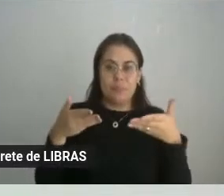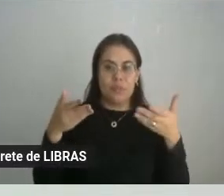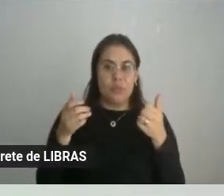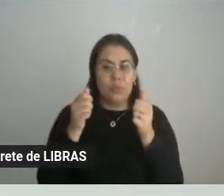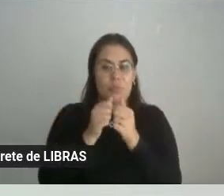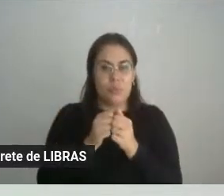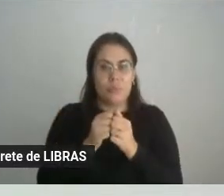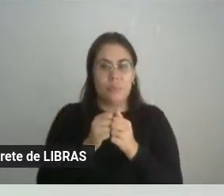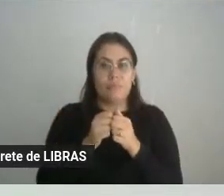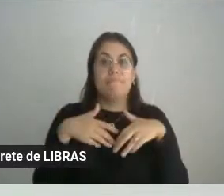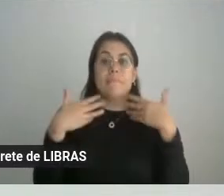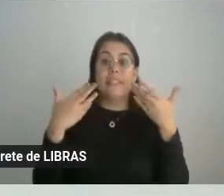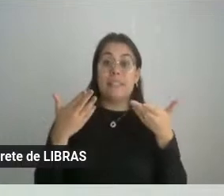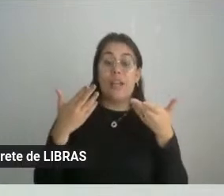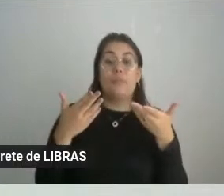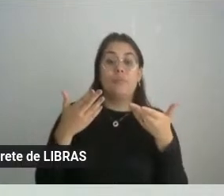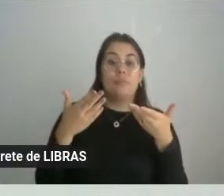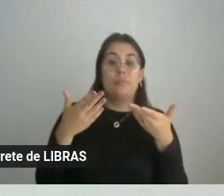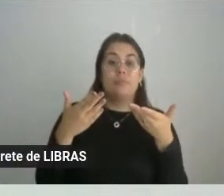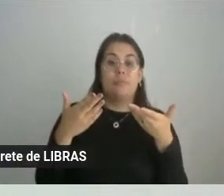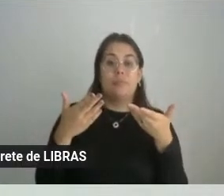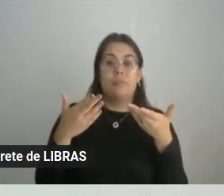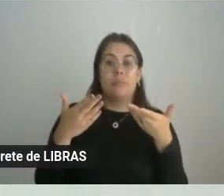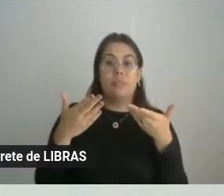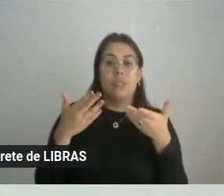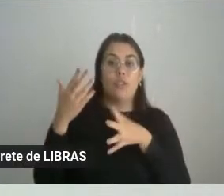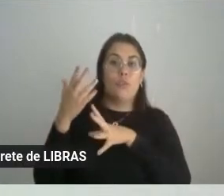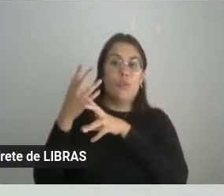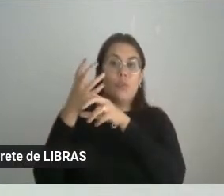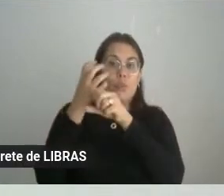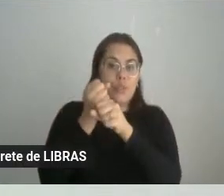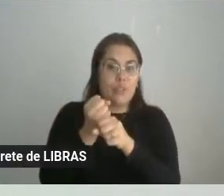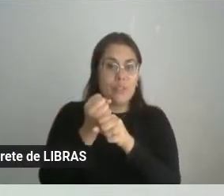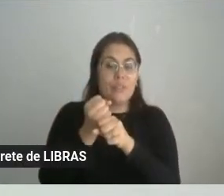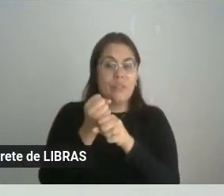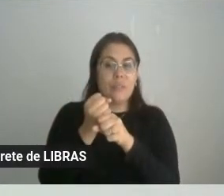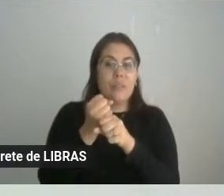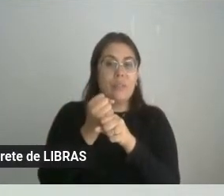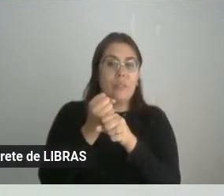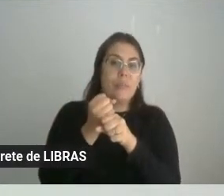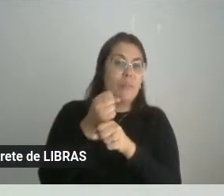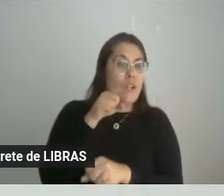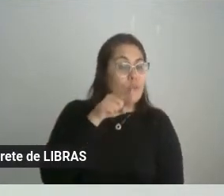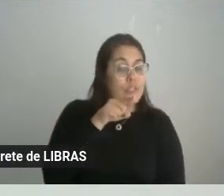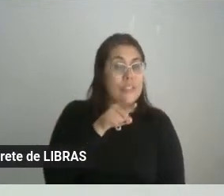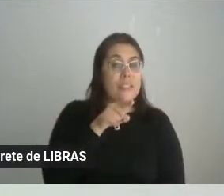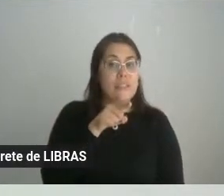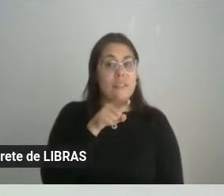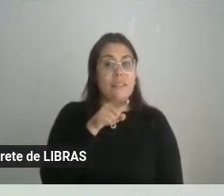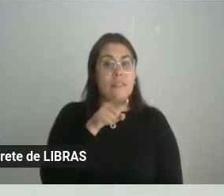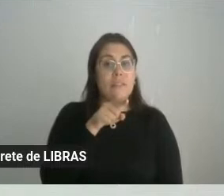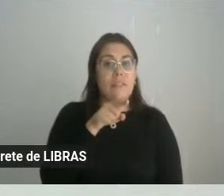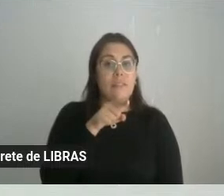conosco. Então, Rosinha, eu vou fazer aqui a minha síntese, depois eu te passo a palavra para você pedir para cada um fazer